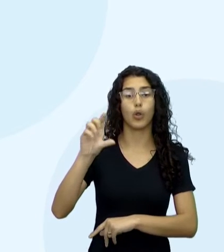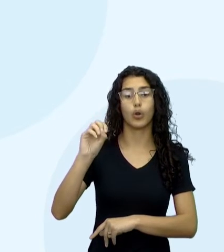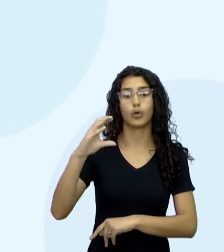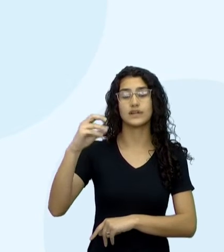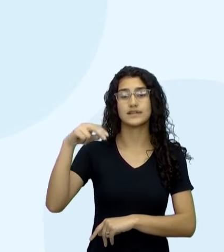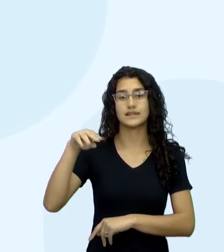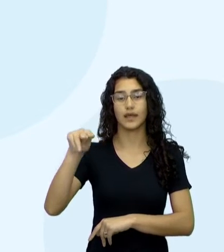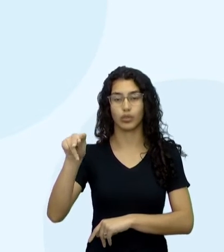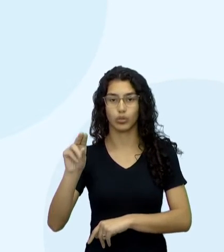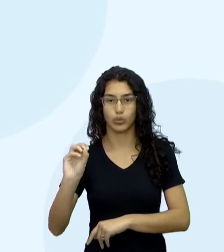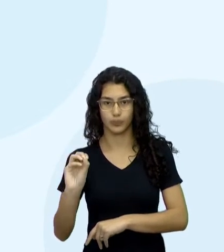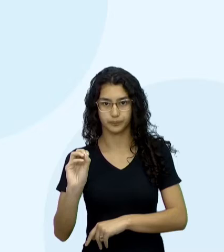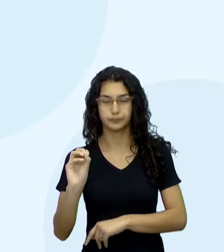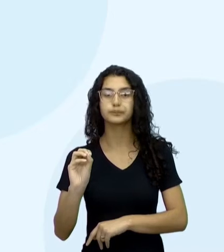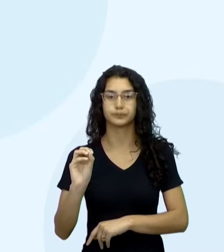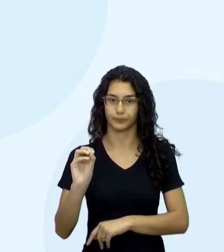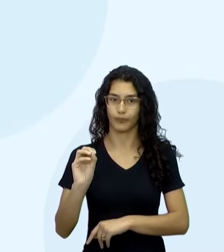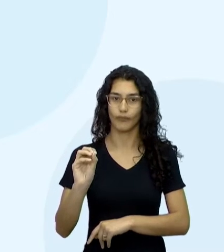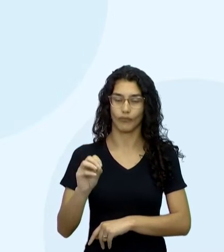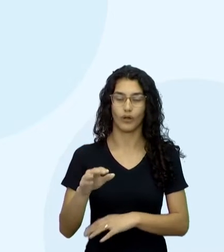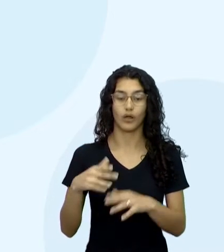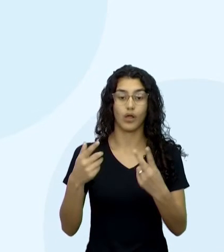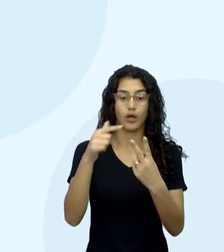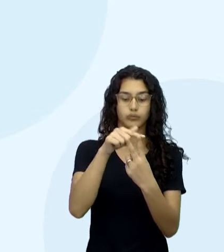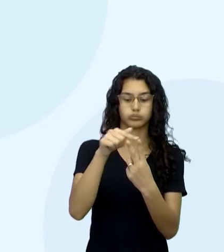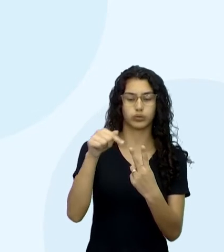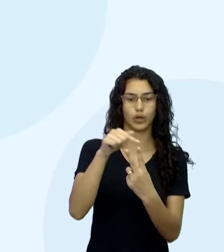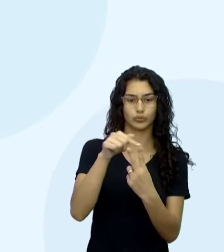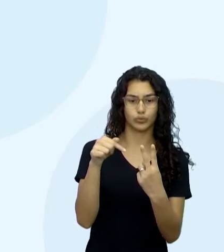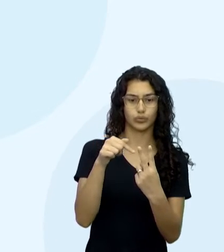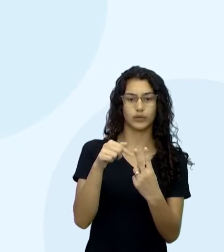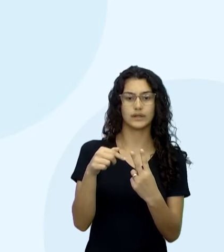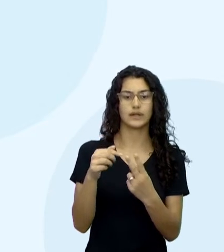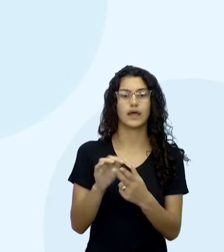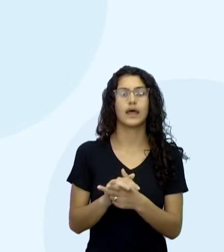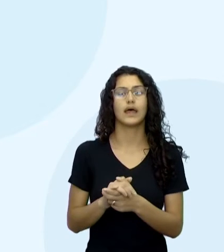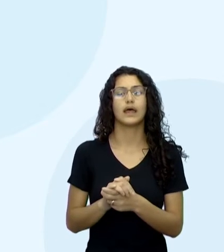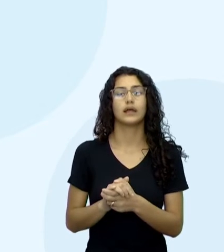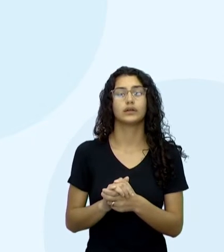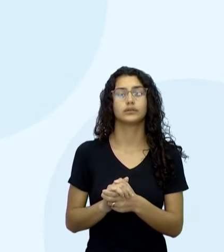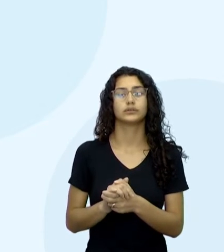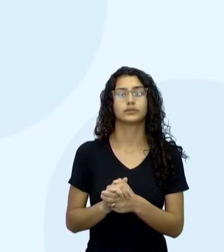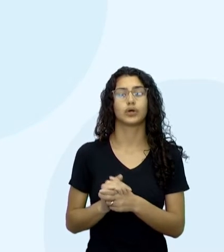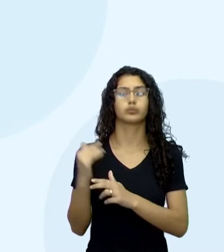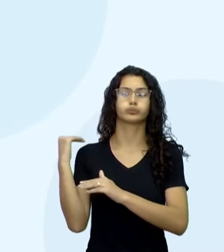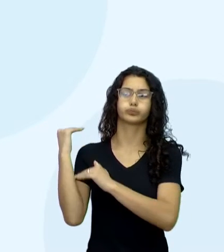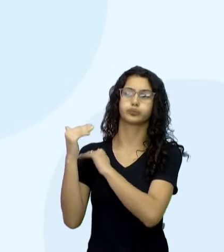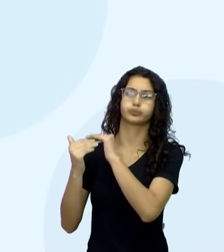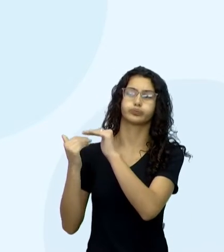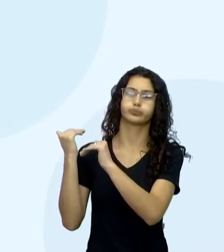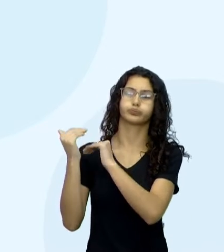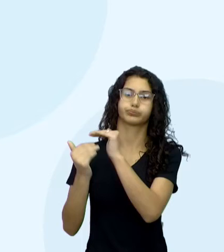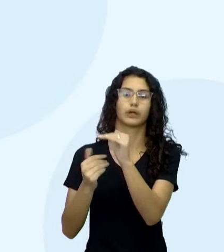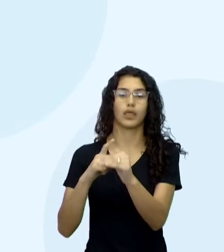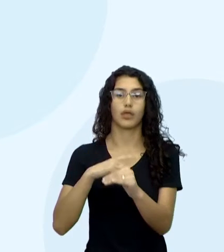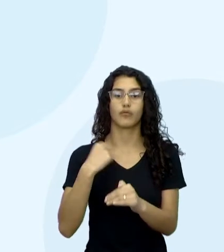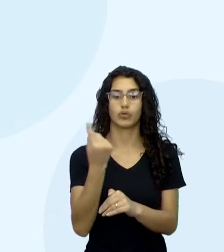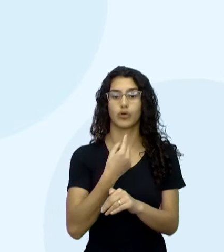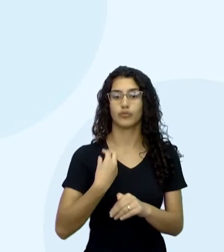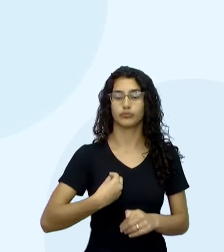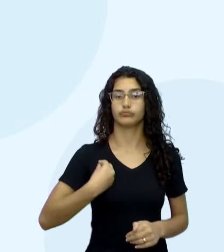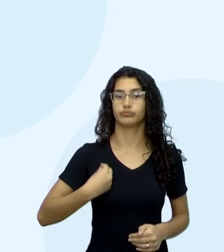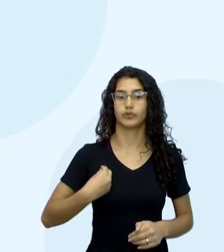holoceno né então nas duas três últimas décadas né a gente vem considerando que nós